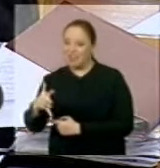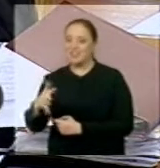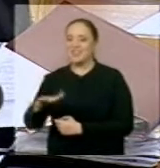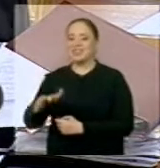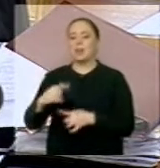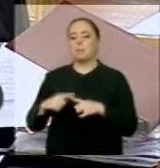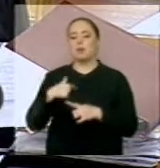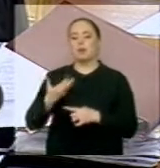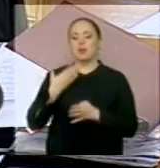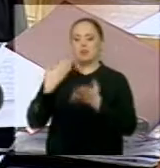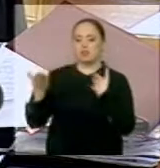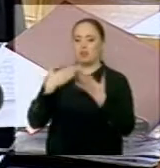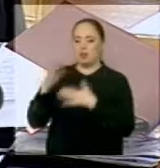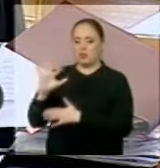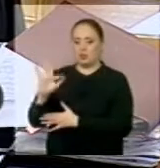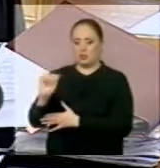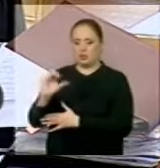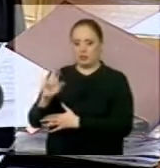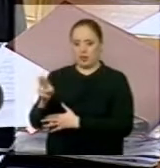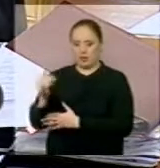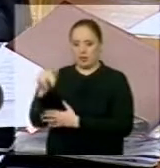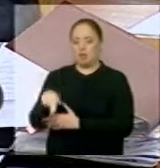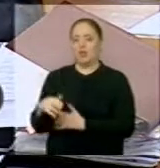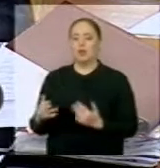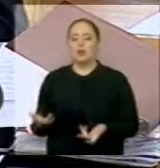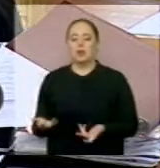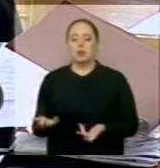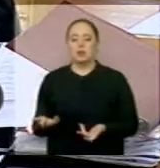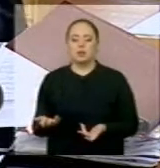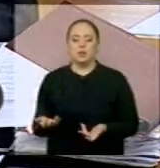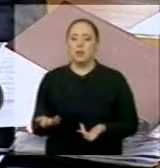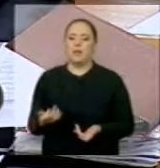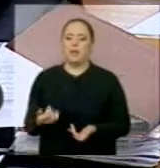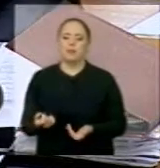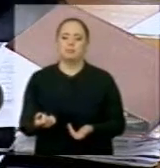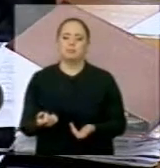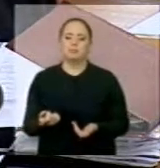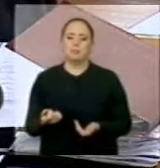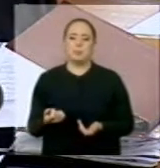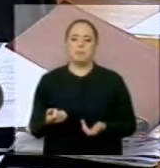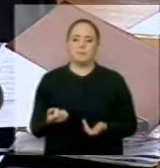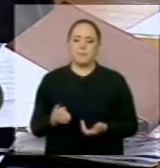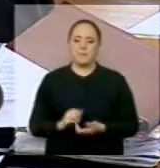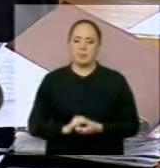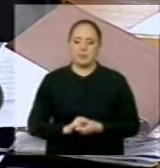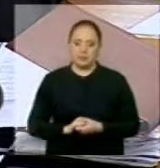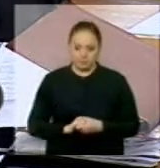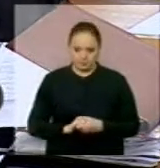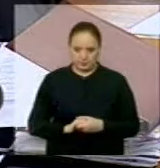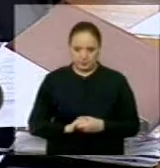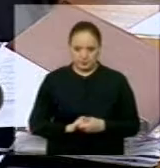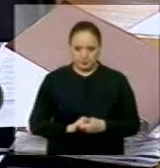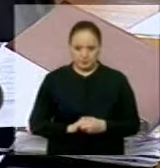ministro Fachin, talvez a minha divergência em relação ao ministro Fachin, é que ao invés